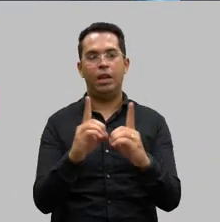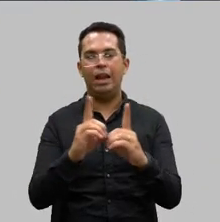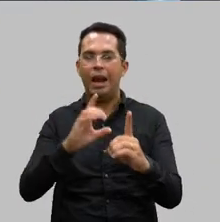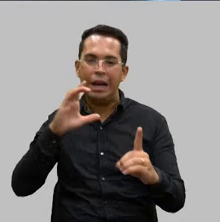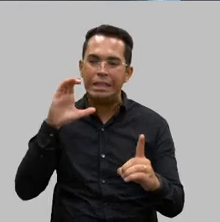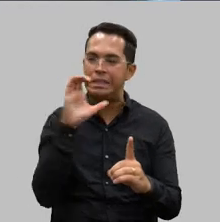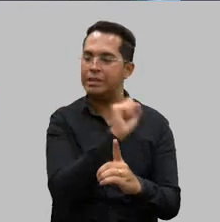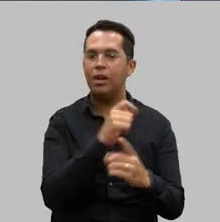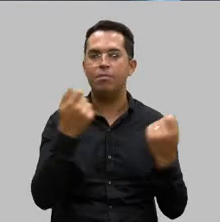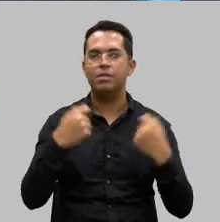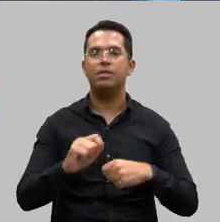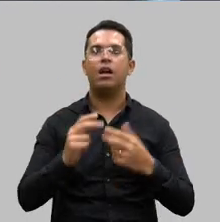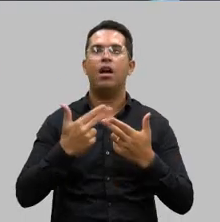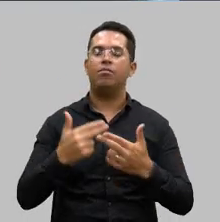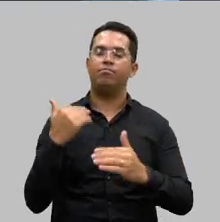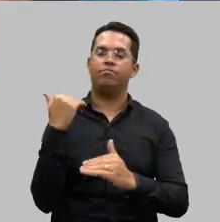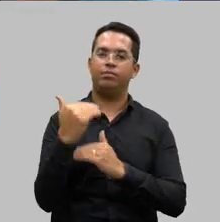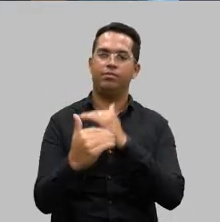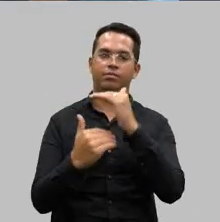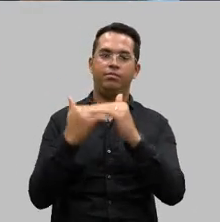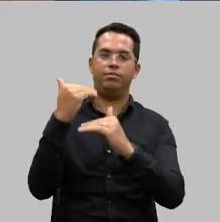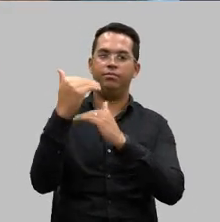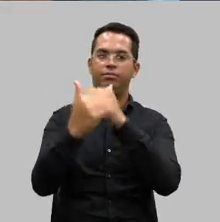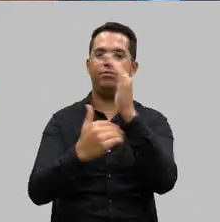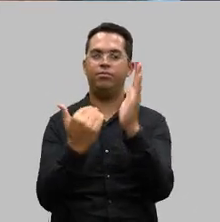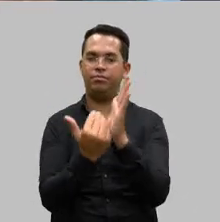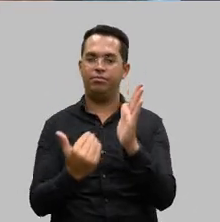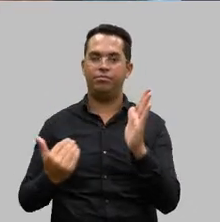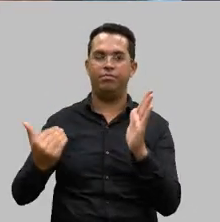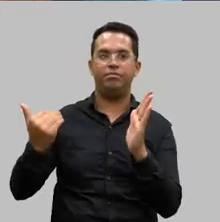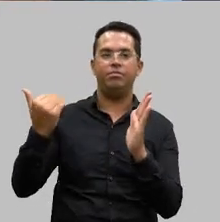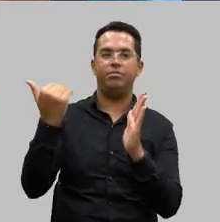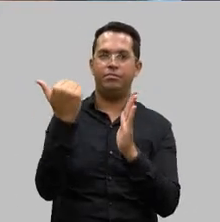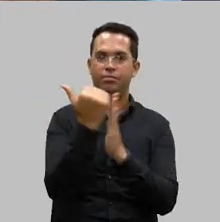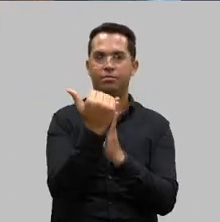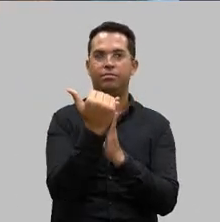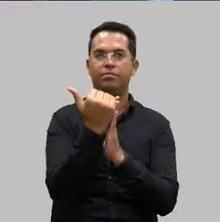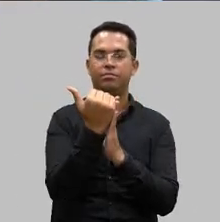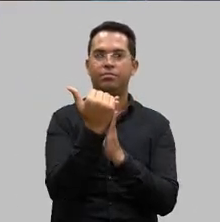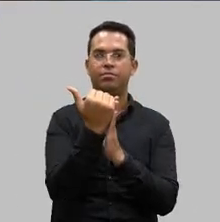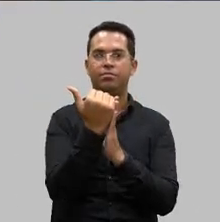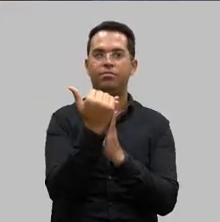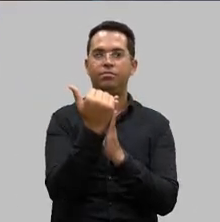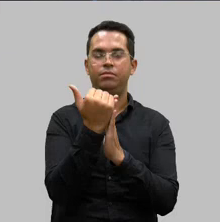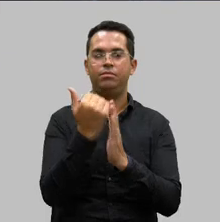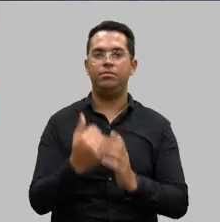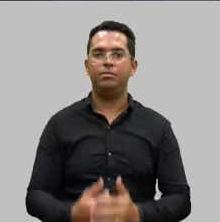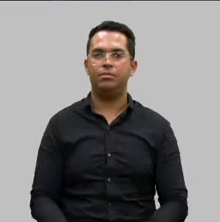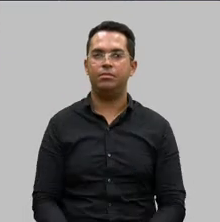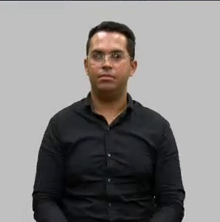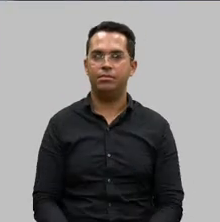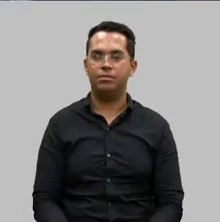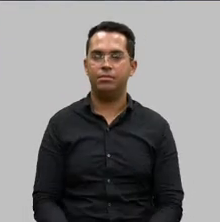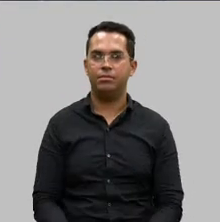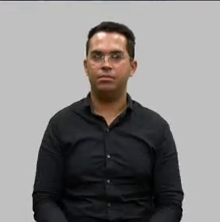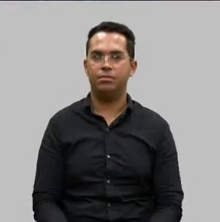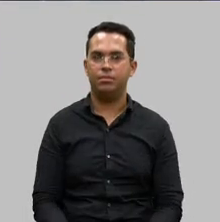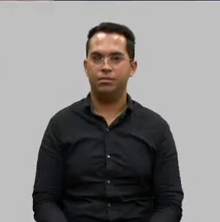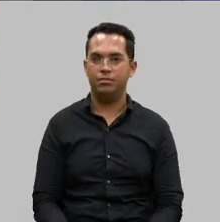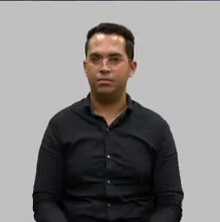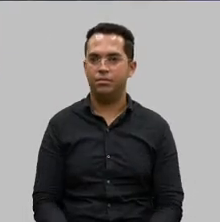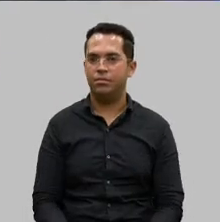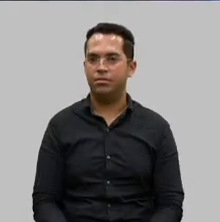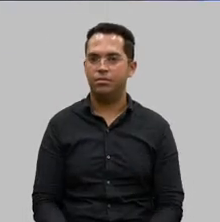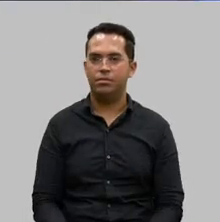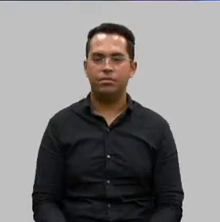mas nós precisamos começar a reverter o nosso processo que muitas vezes Beira a inércia eh diante da Necessidade